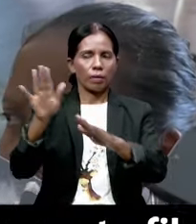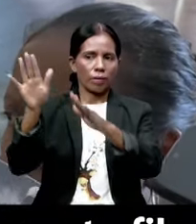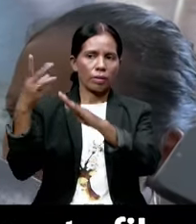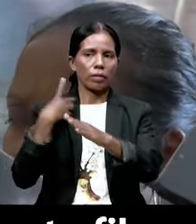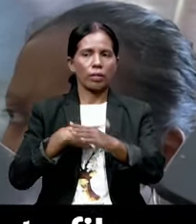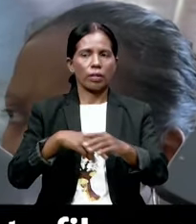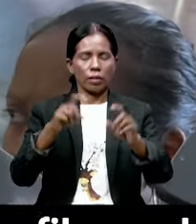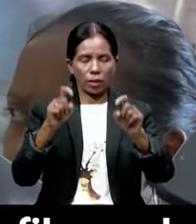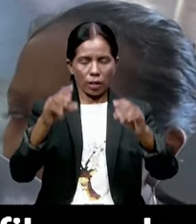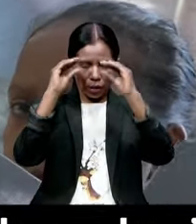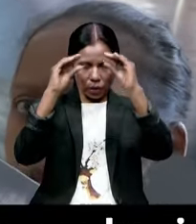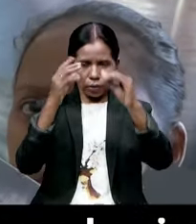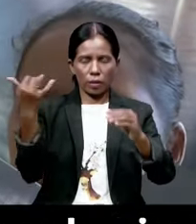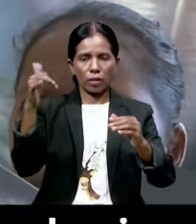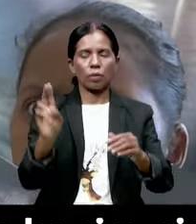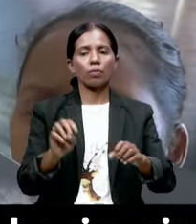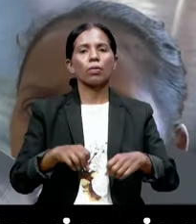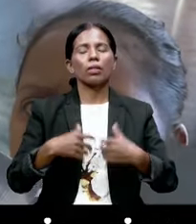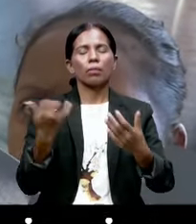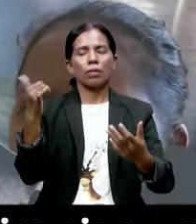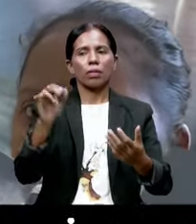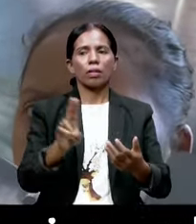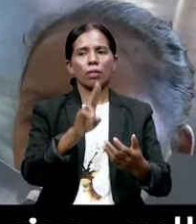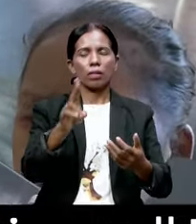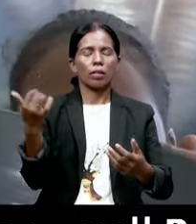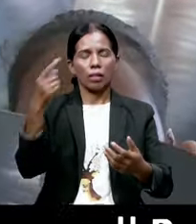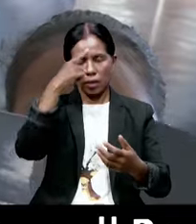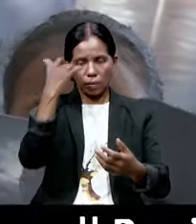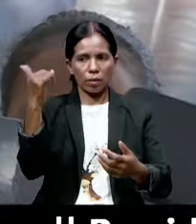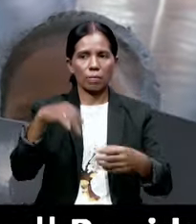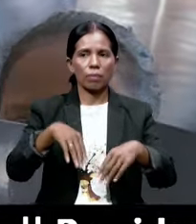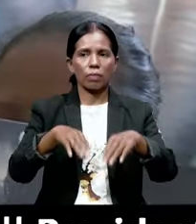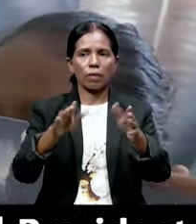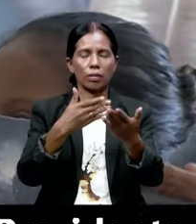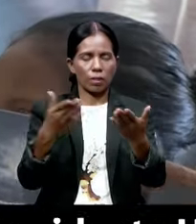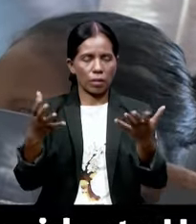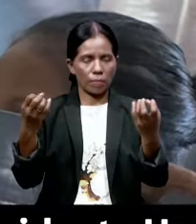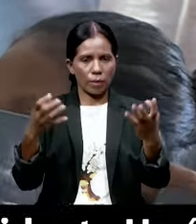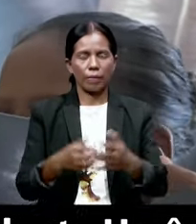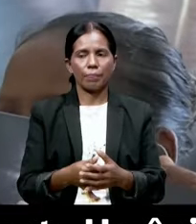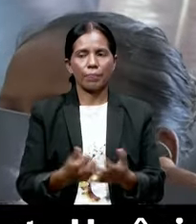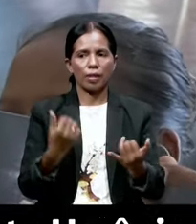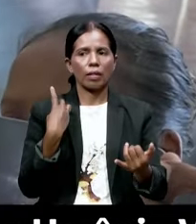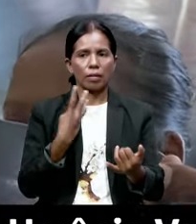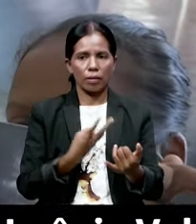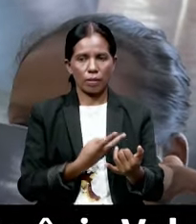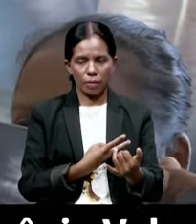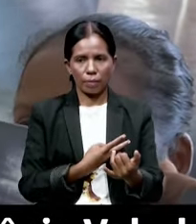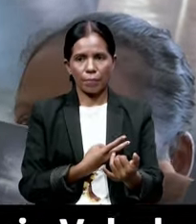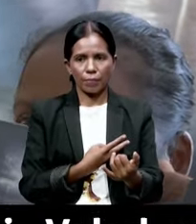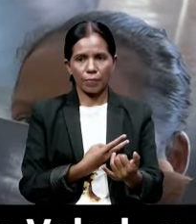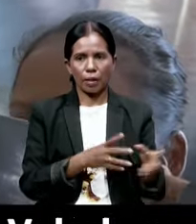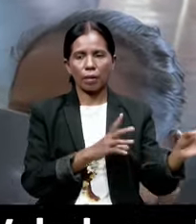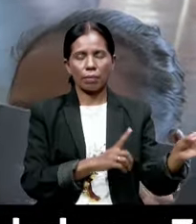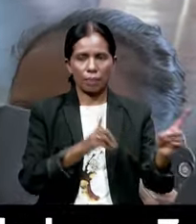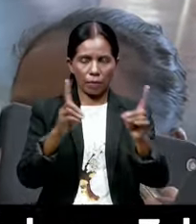que hanorin sira wen separado utiliza tamba sira mak fang produto barakliu ida ne or sira quando